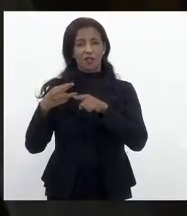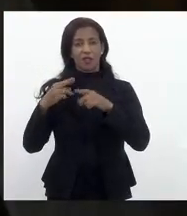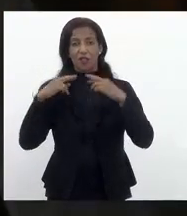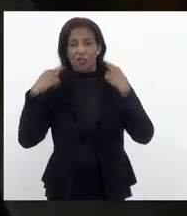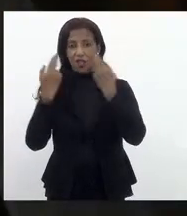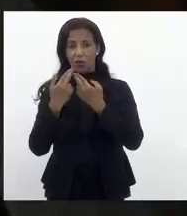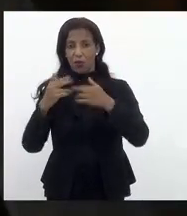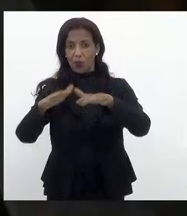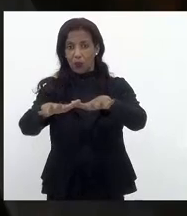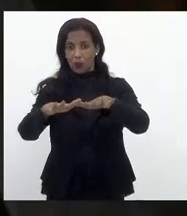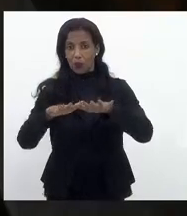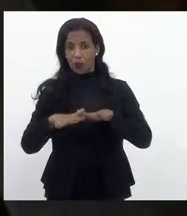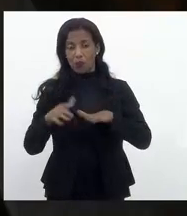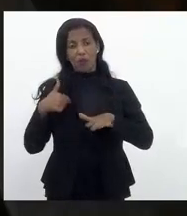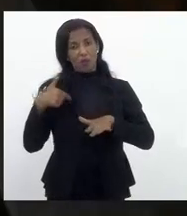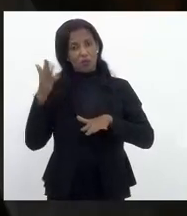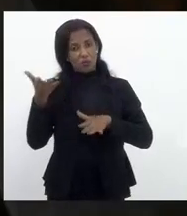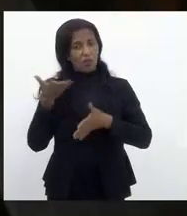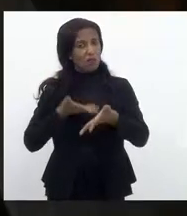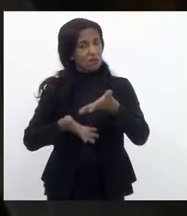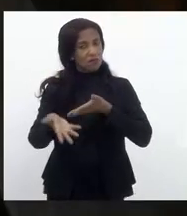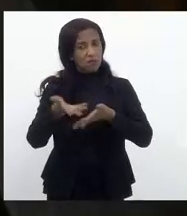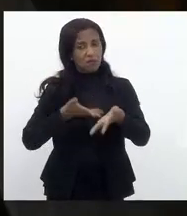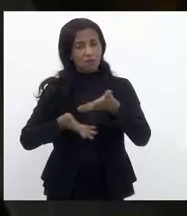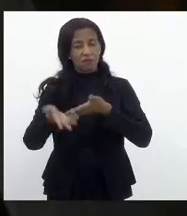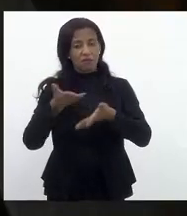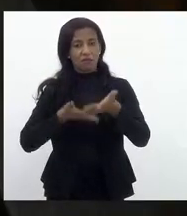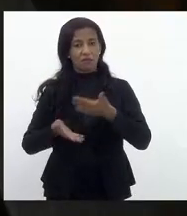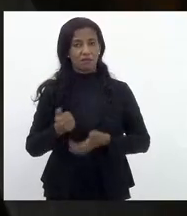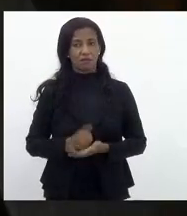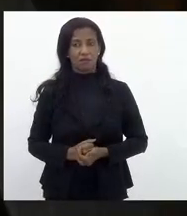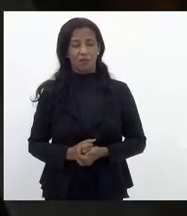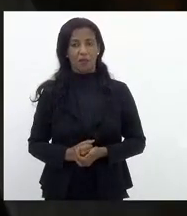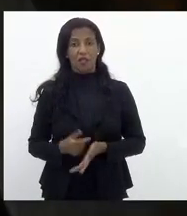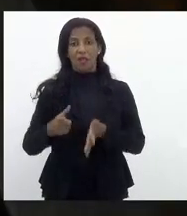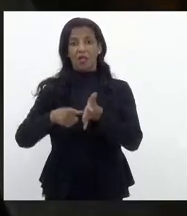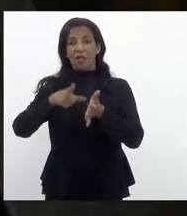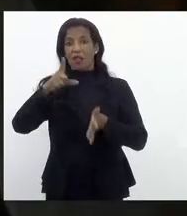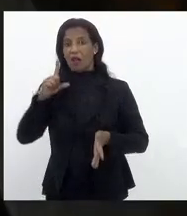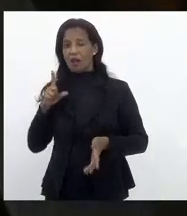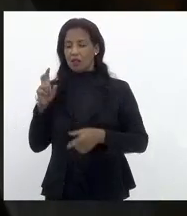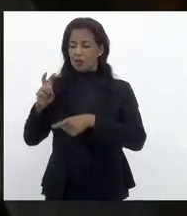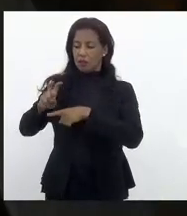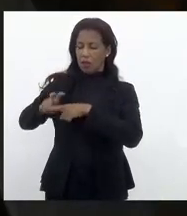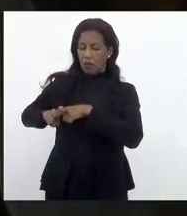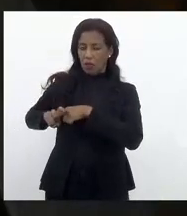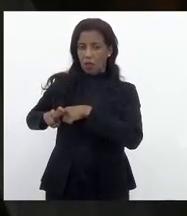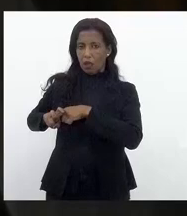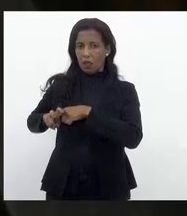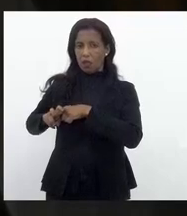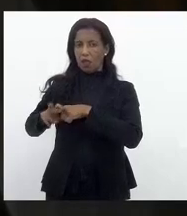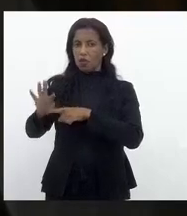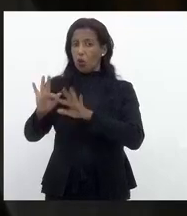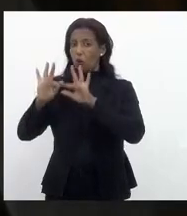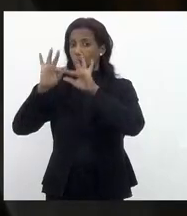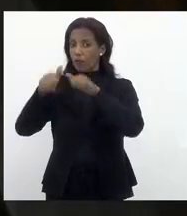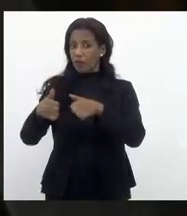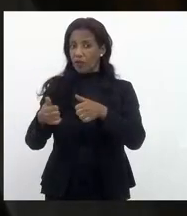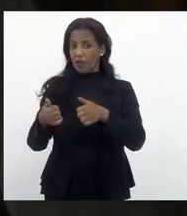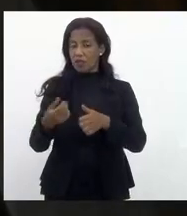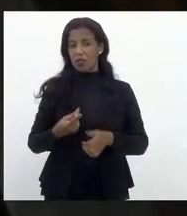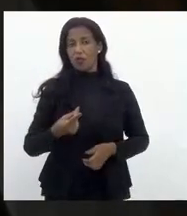públicas que eu já participei que cento antes de começar e só vou embora quando acaba